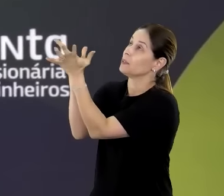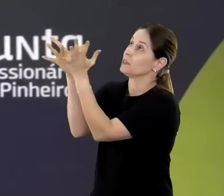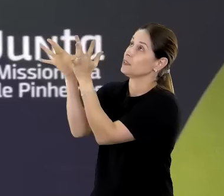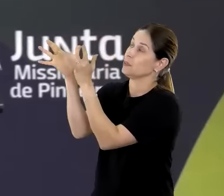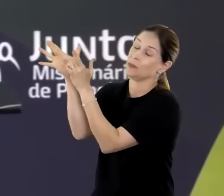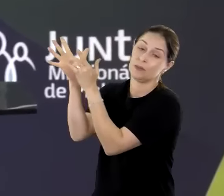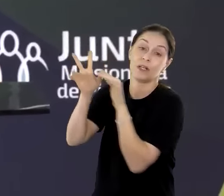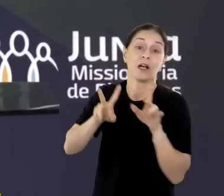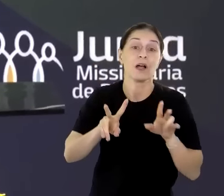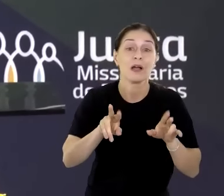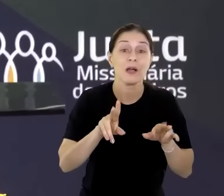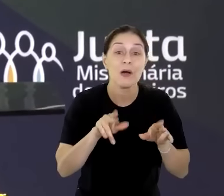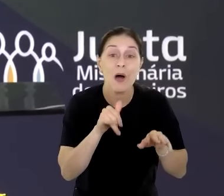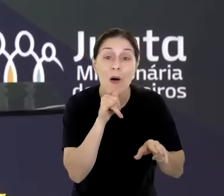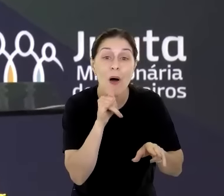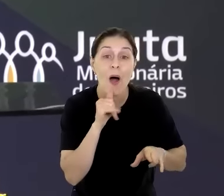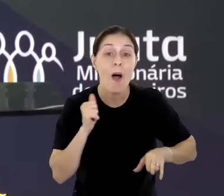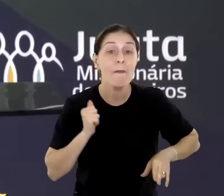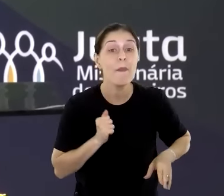Paulo,